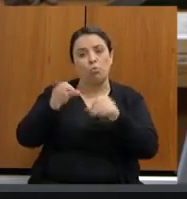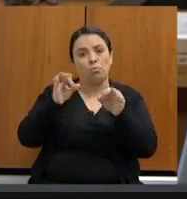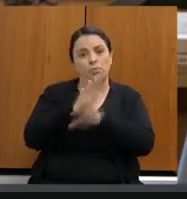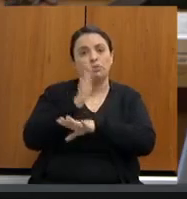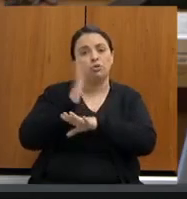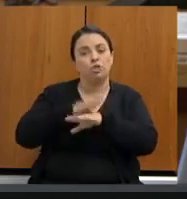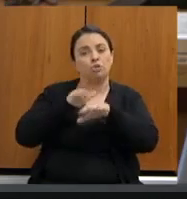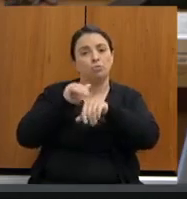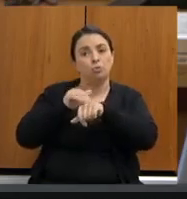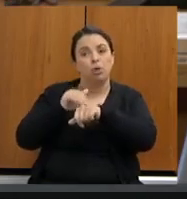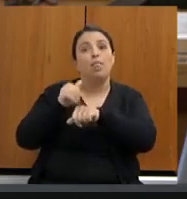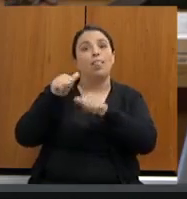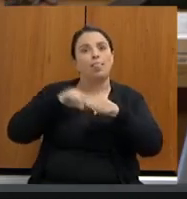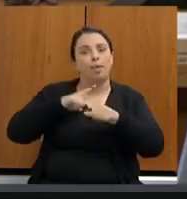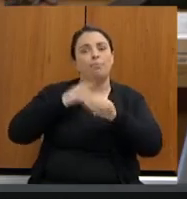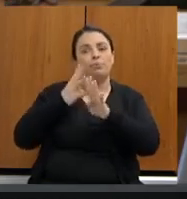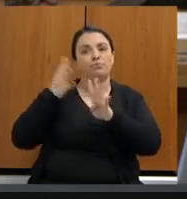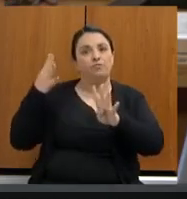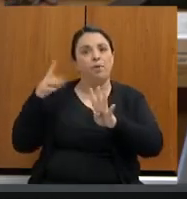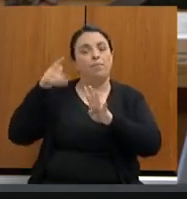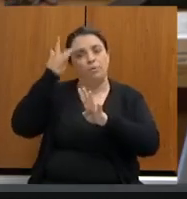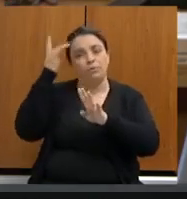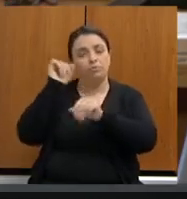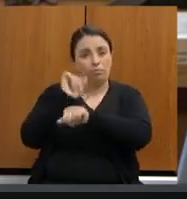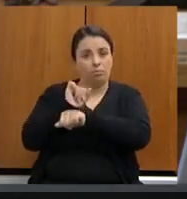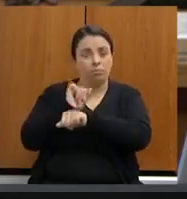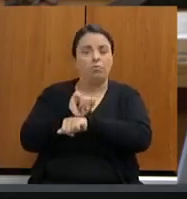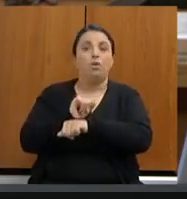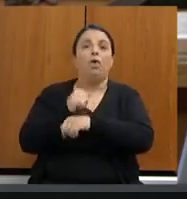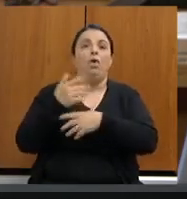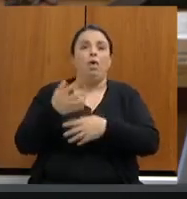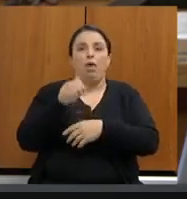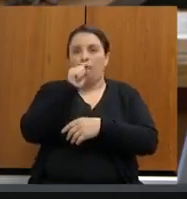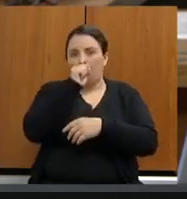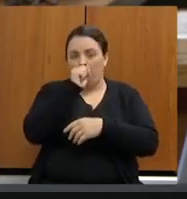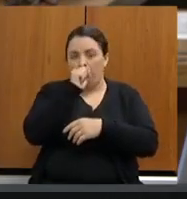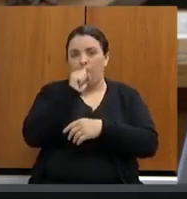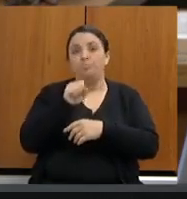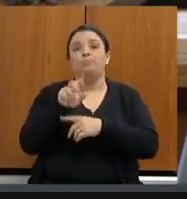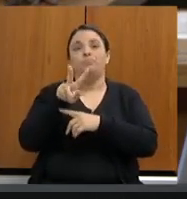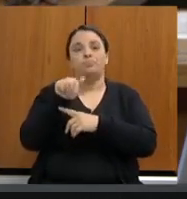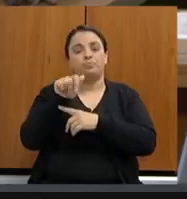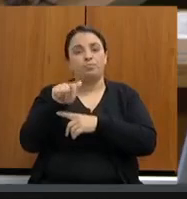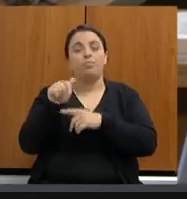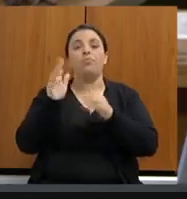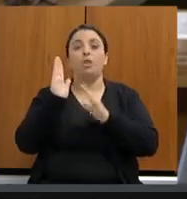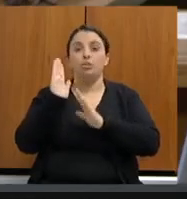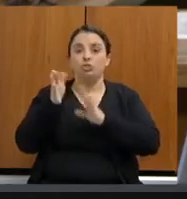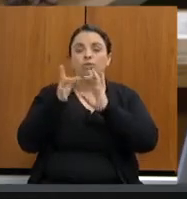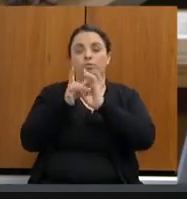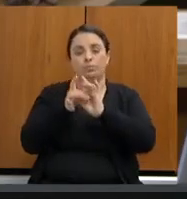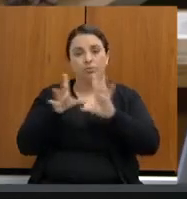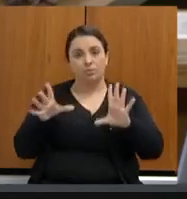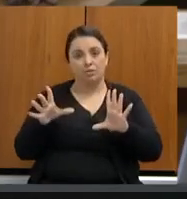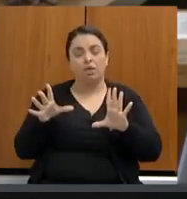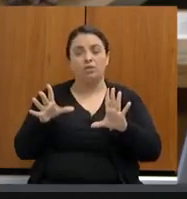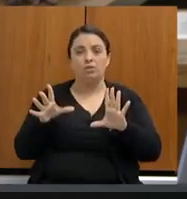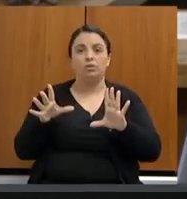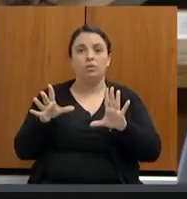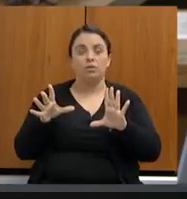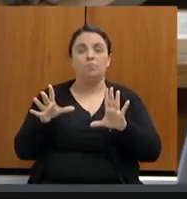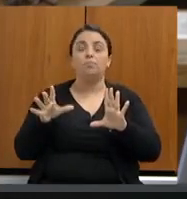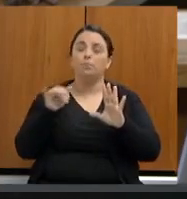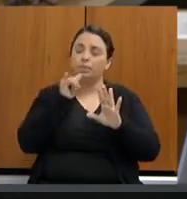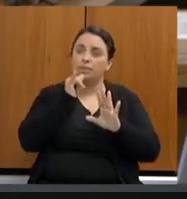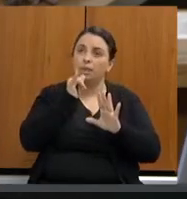né Então as vagas que nós temos autorizados Então se por um lado há as vagas elas favorecem